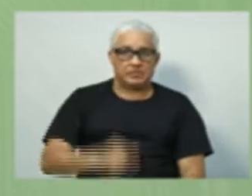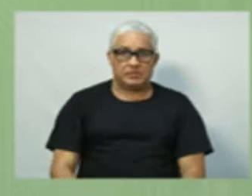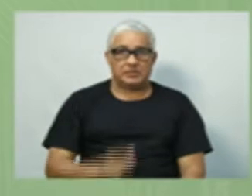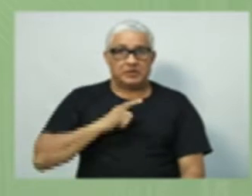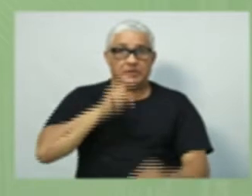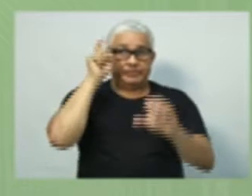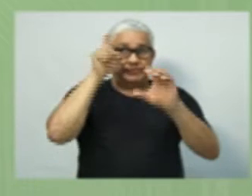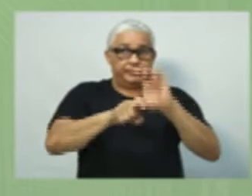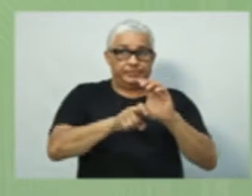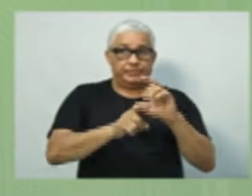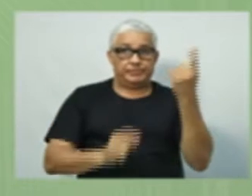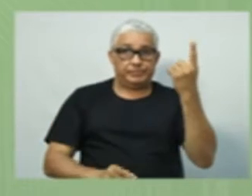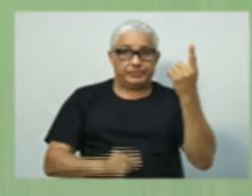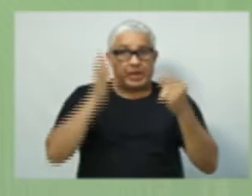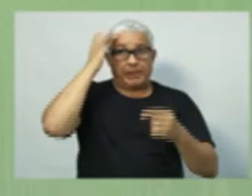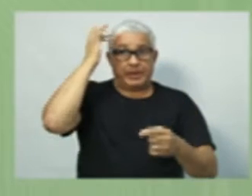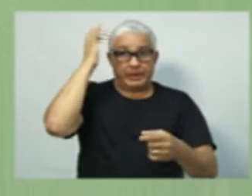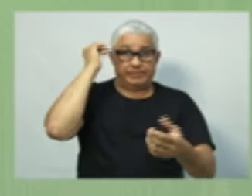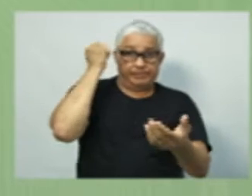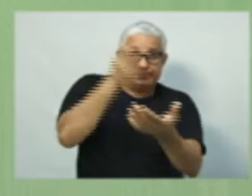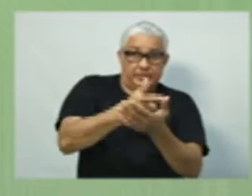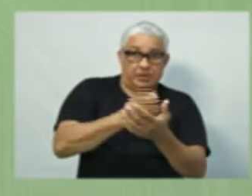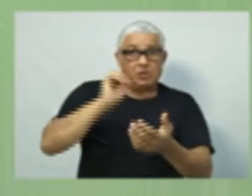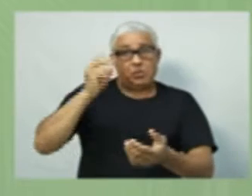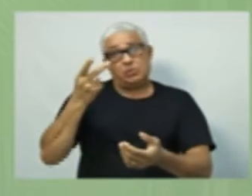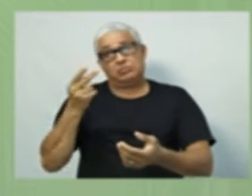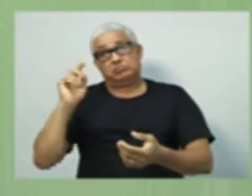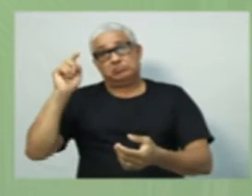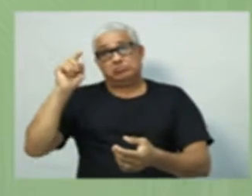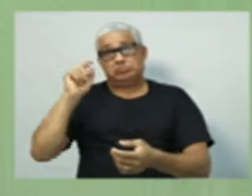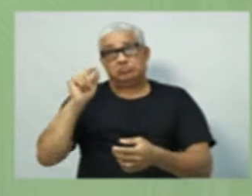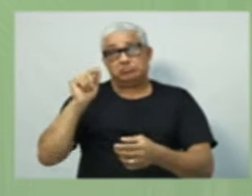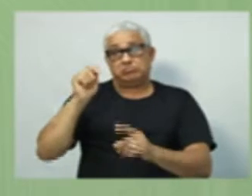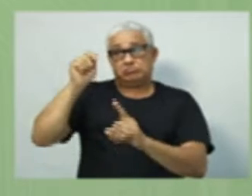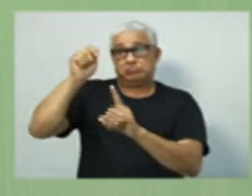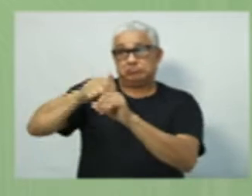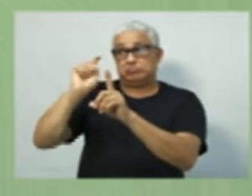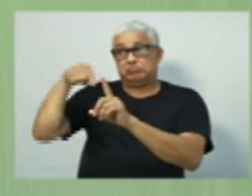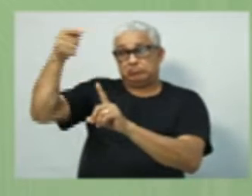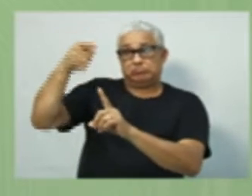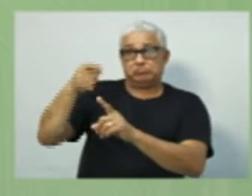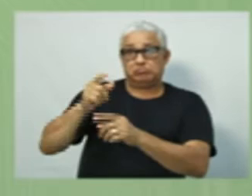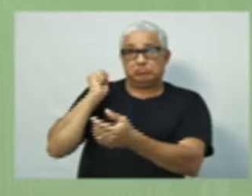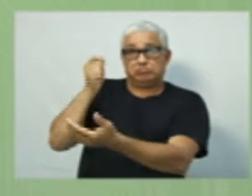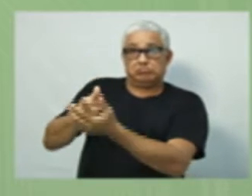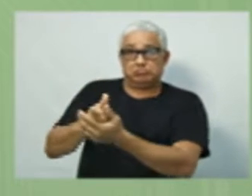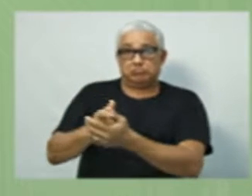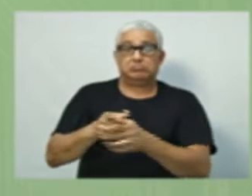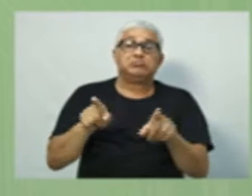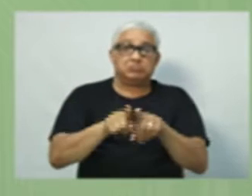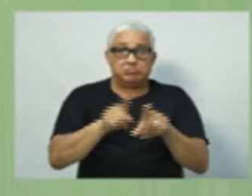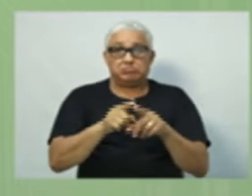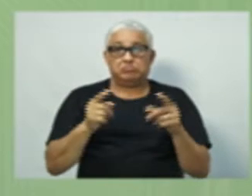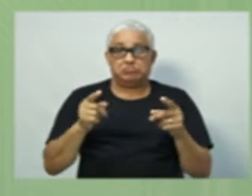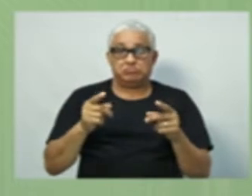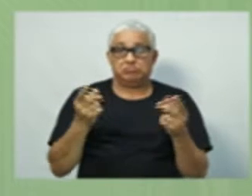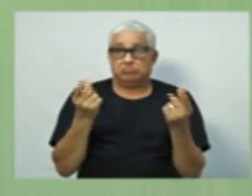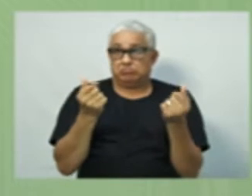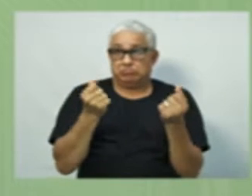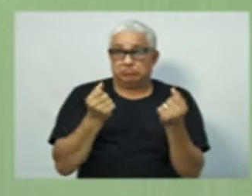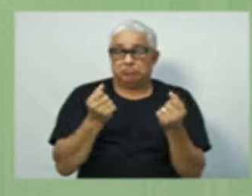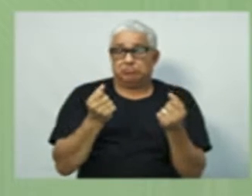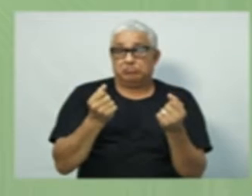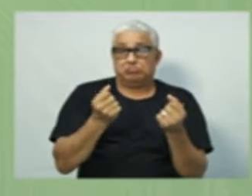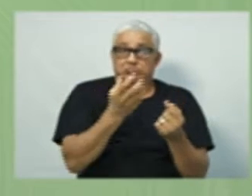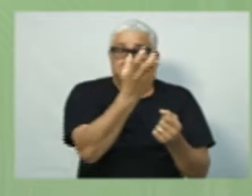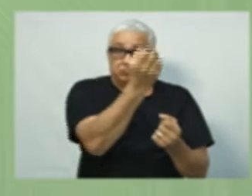dívida que vence amanhã ou que têm vencimento no final do mês ter um valor a receber amanhã ou no final